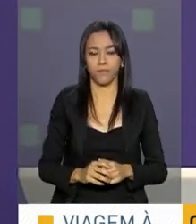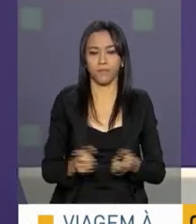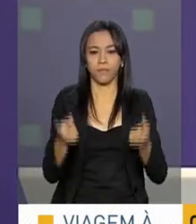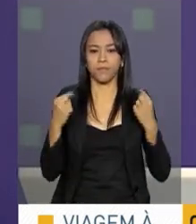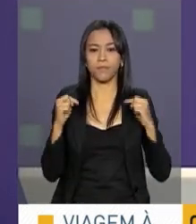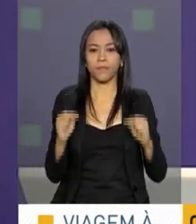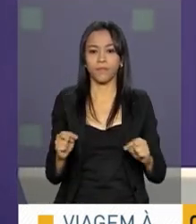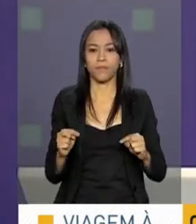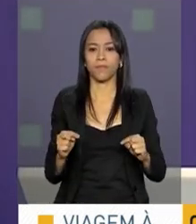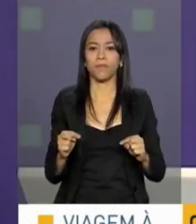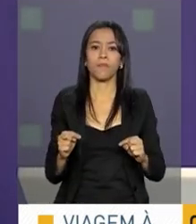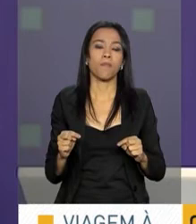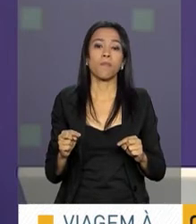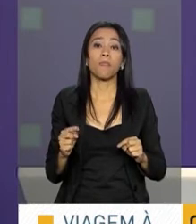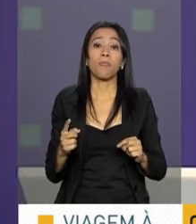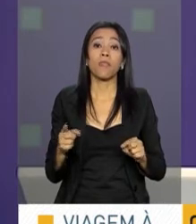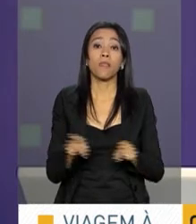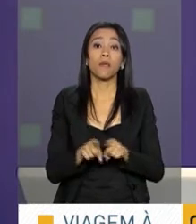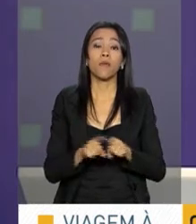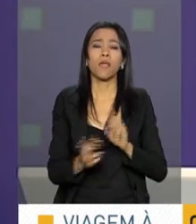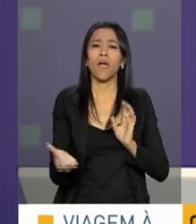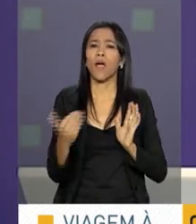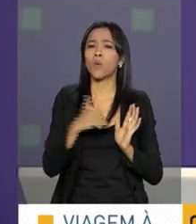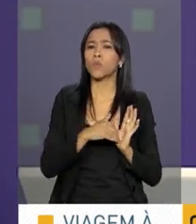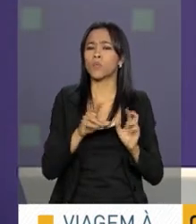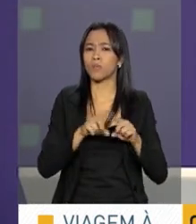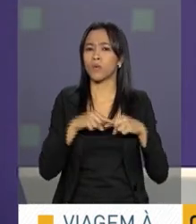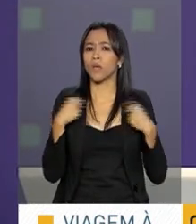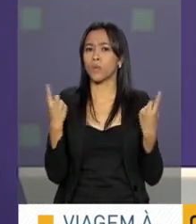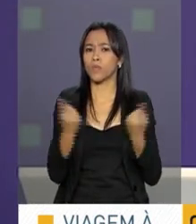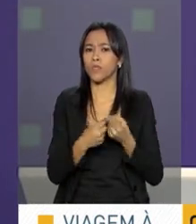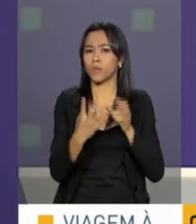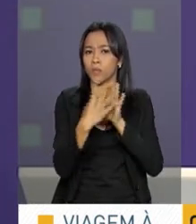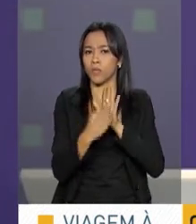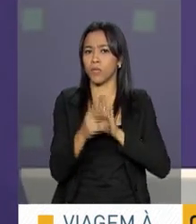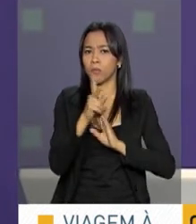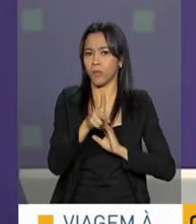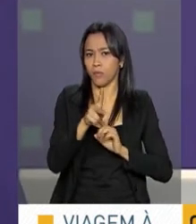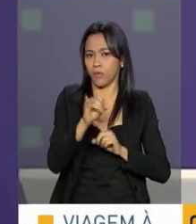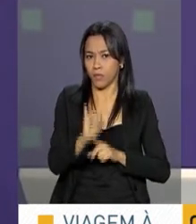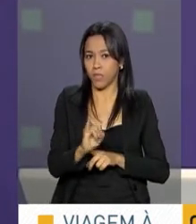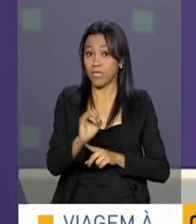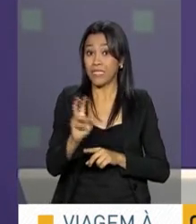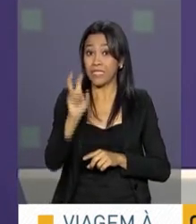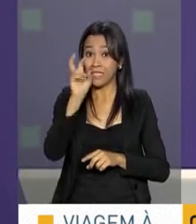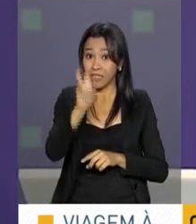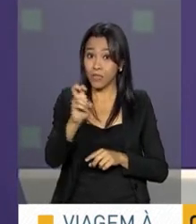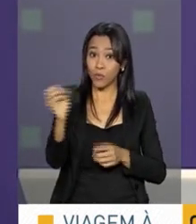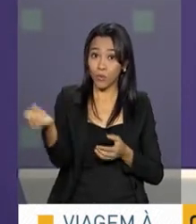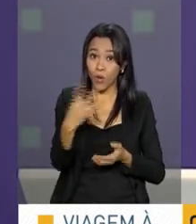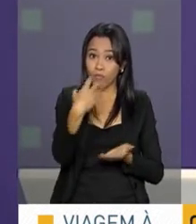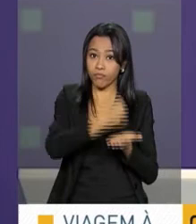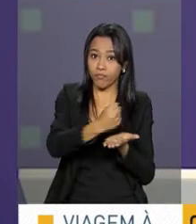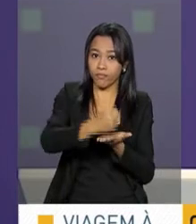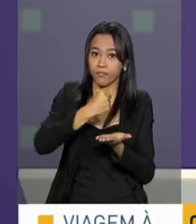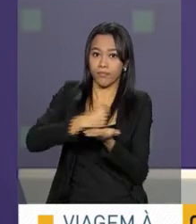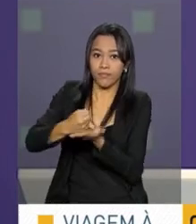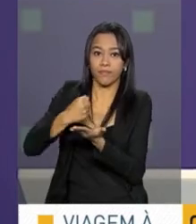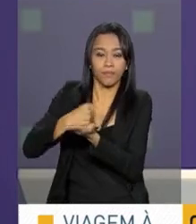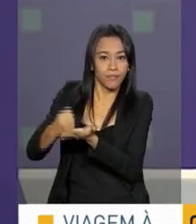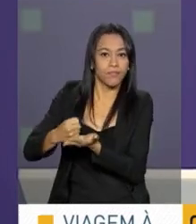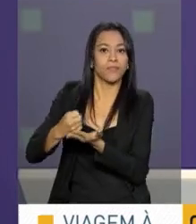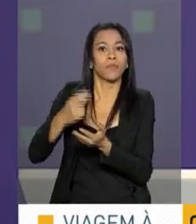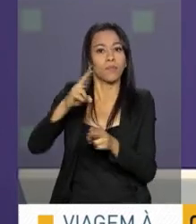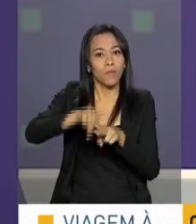Além disso, nós qualificamos na última reunião da PPI 5 renovações, mediante novos investimentos de